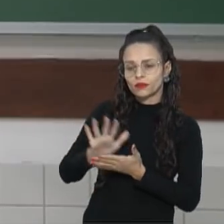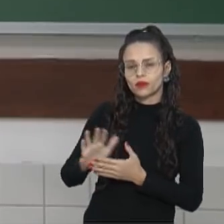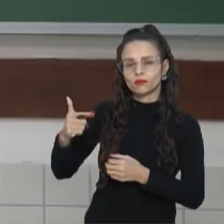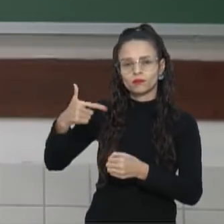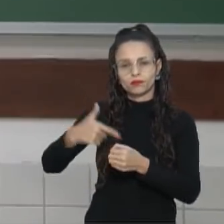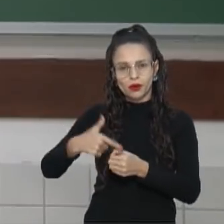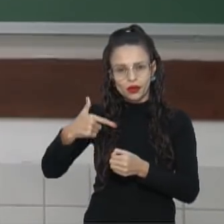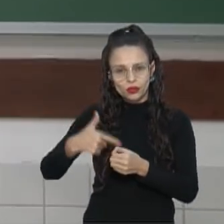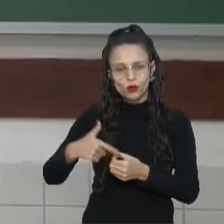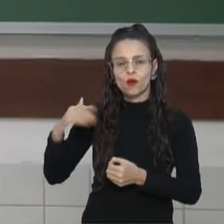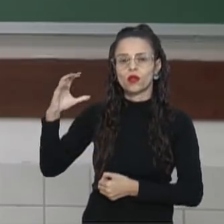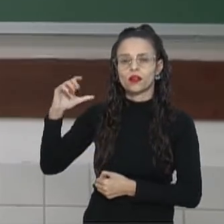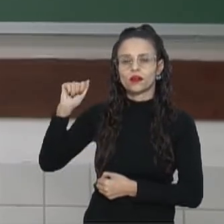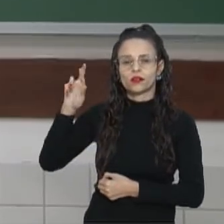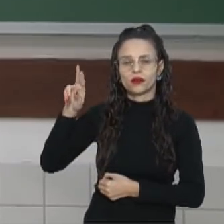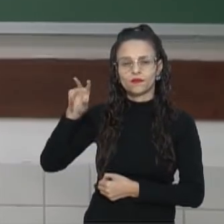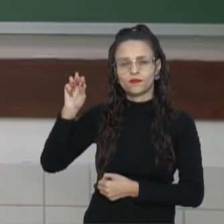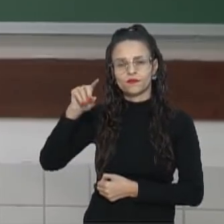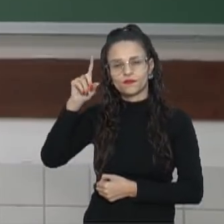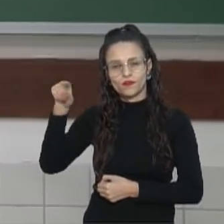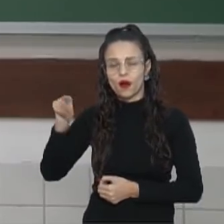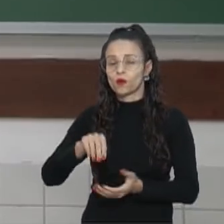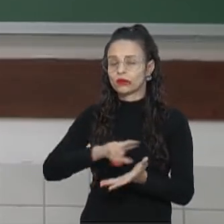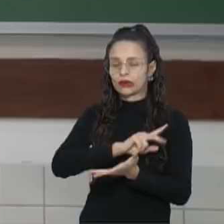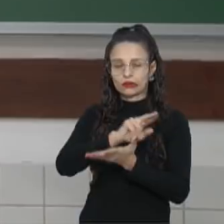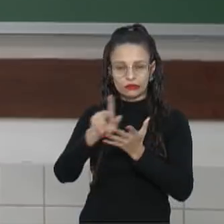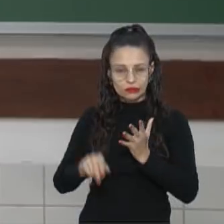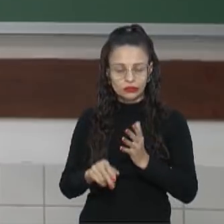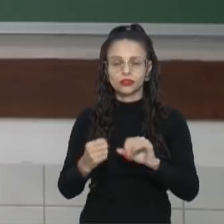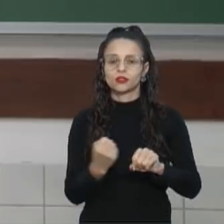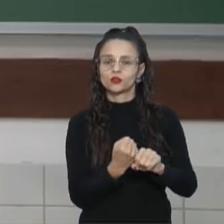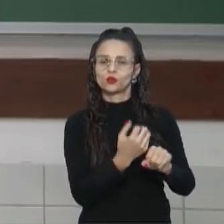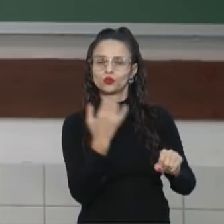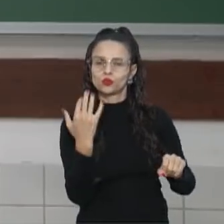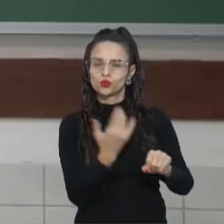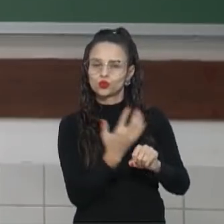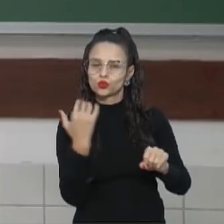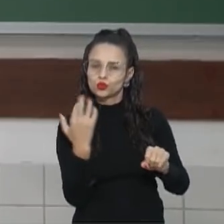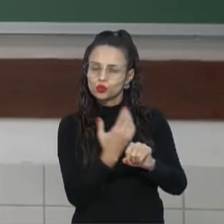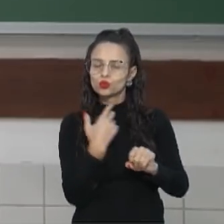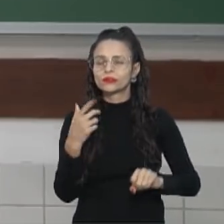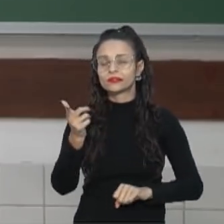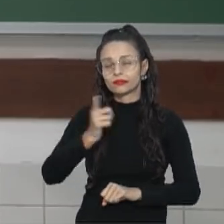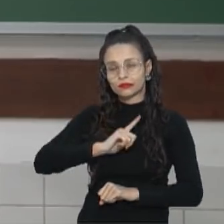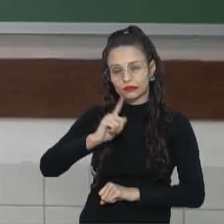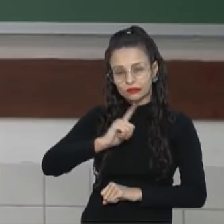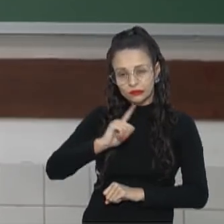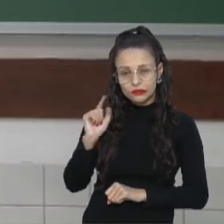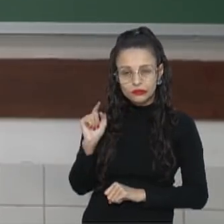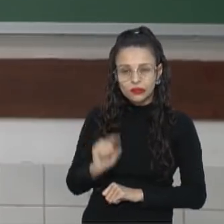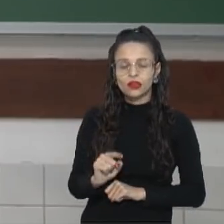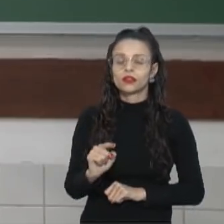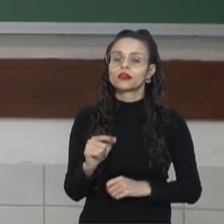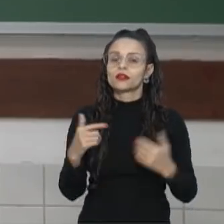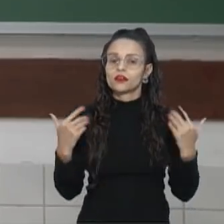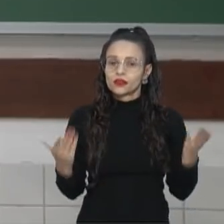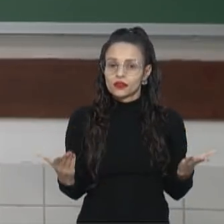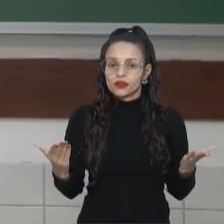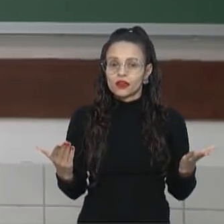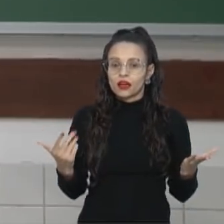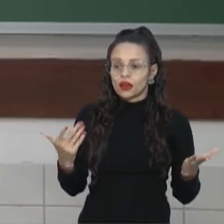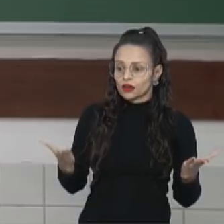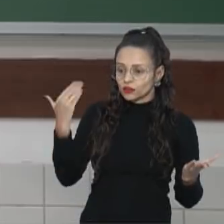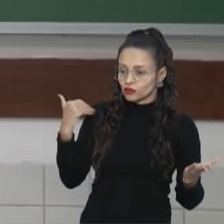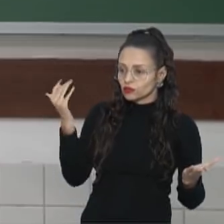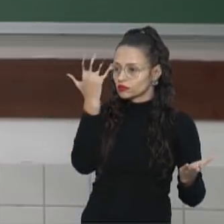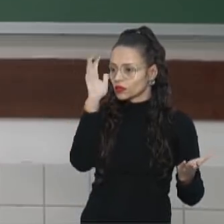carvão mineral, muito óleo de xisto, que é uma reserva imensa de gás carbônico que a natureza tinha guardado